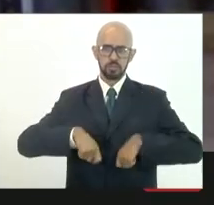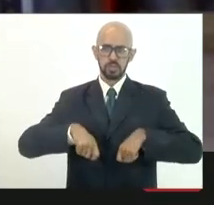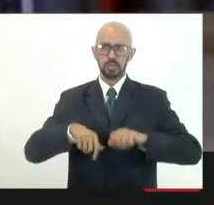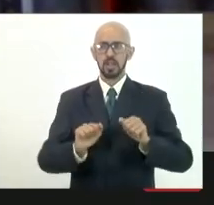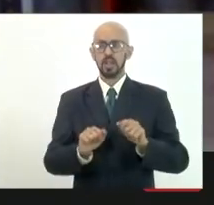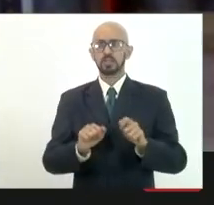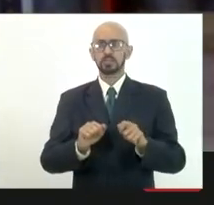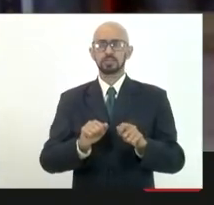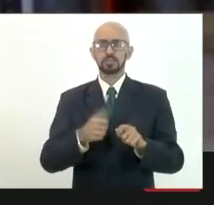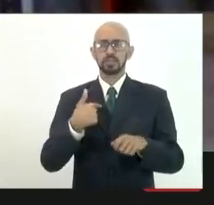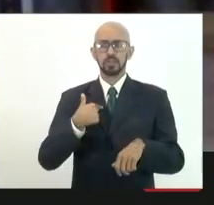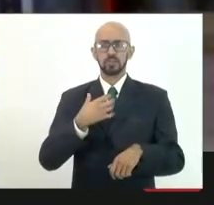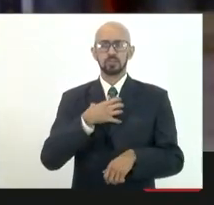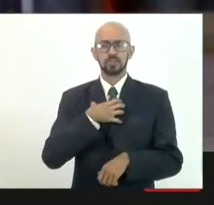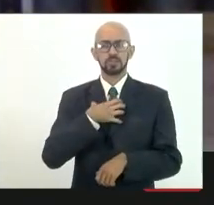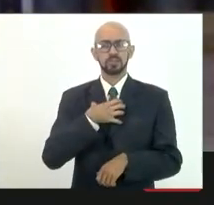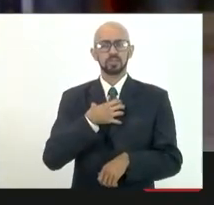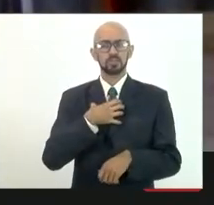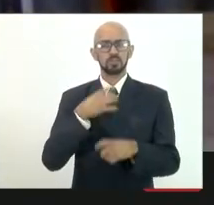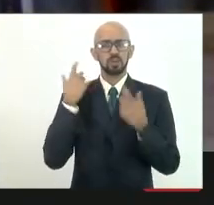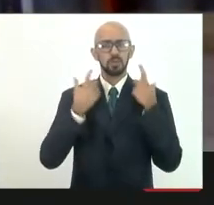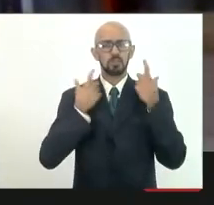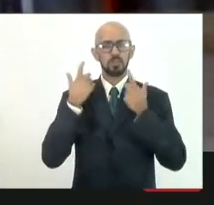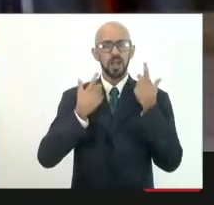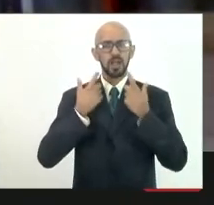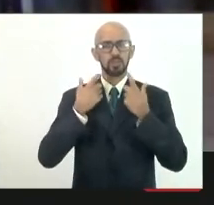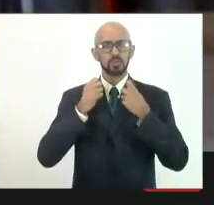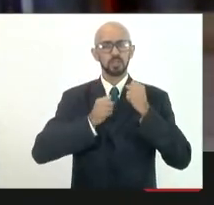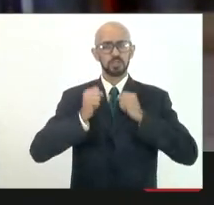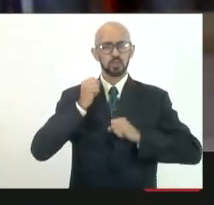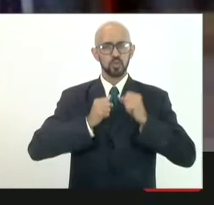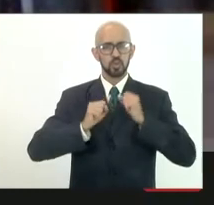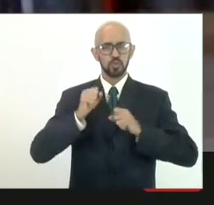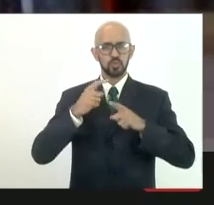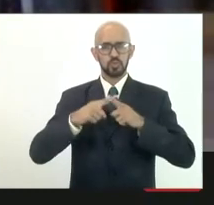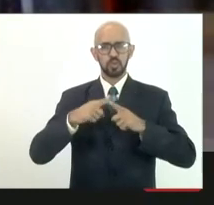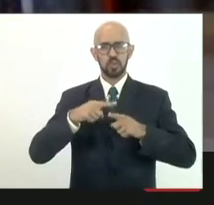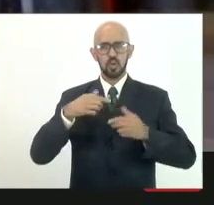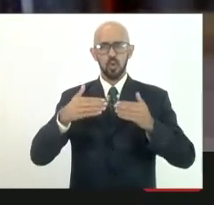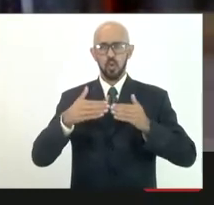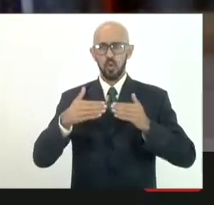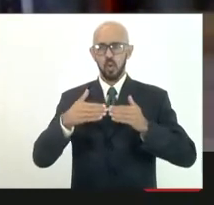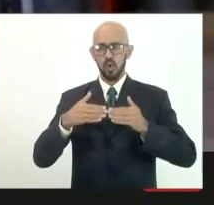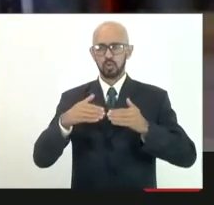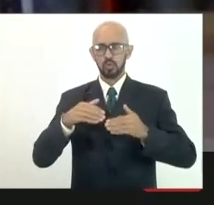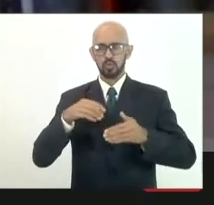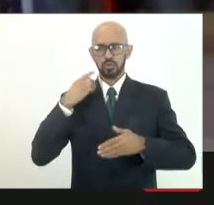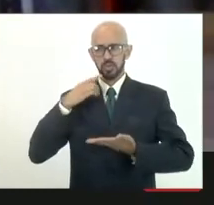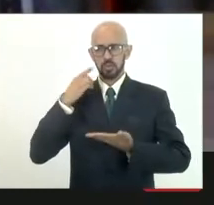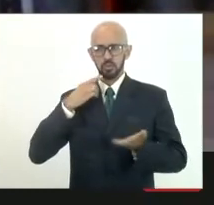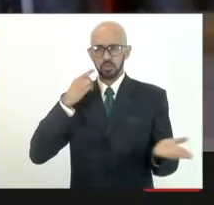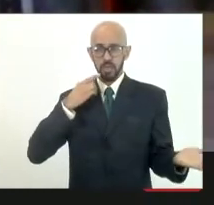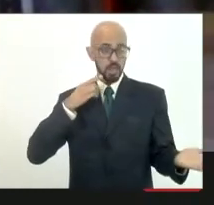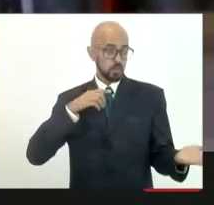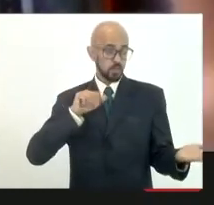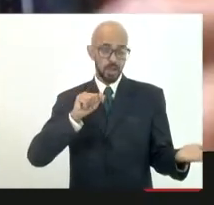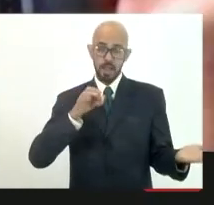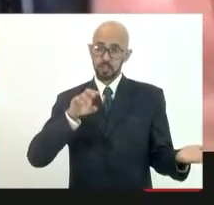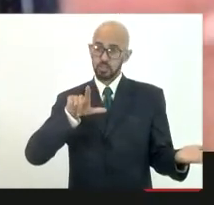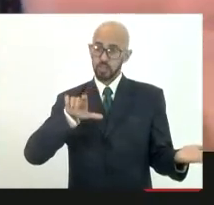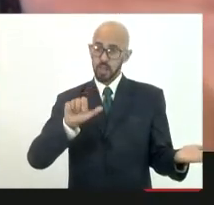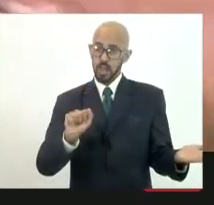muito preocupado e ansioso, porque, concordando com o deputado Átila Nunes, a